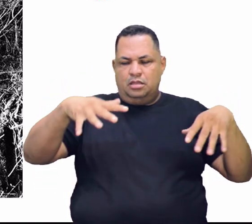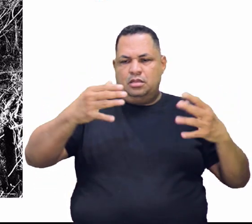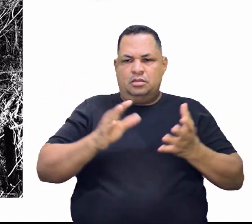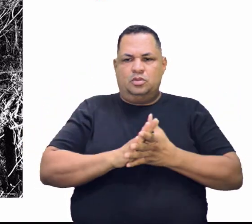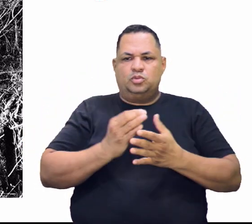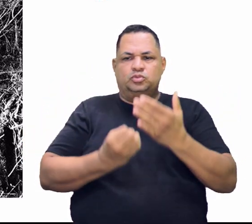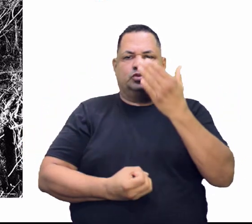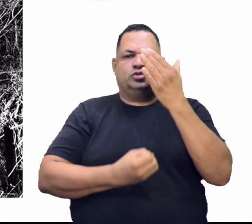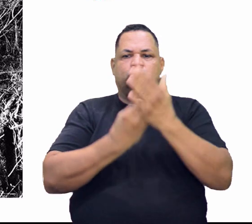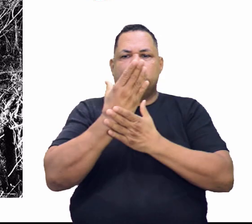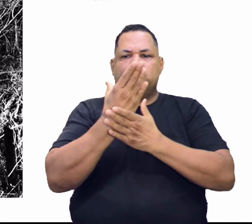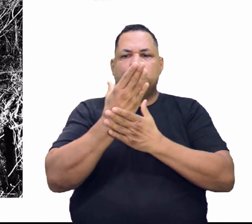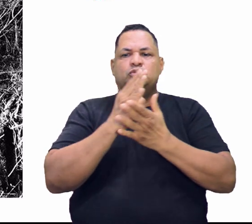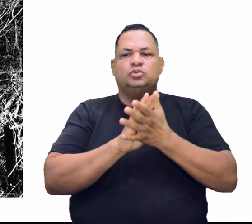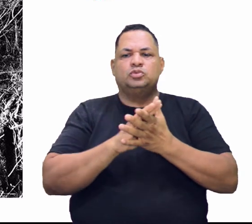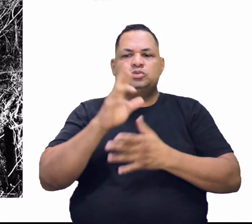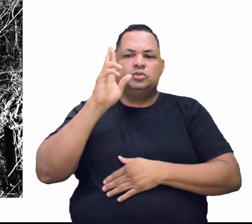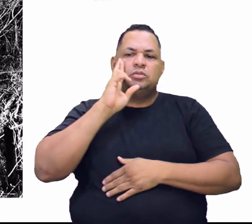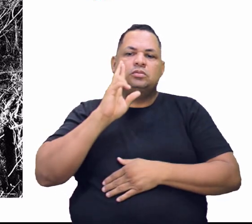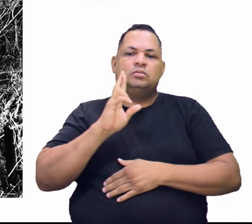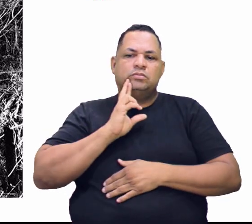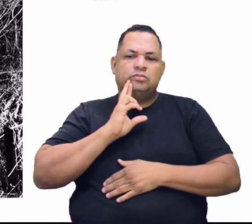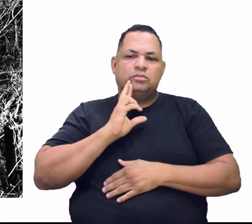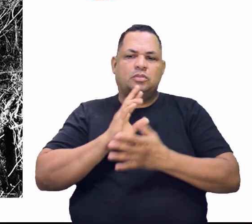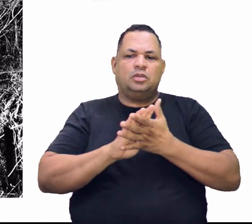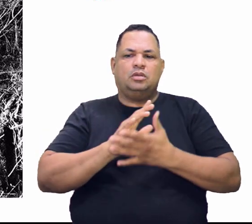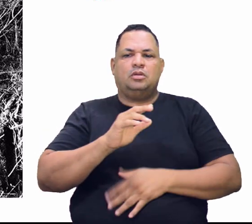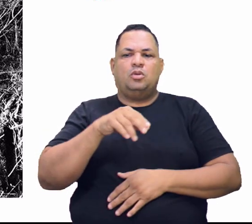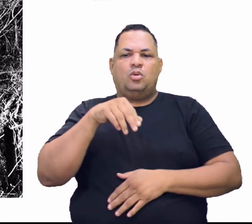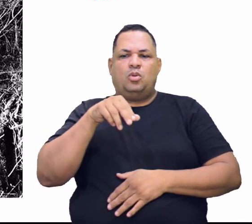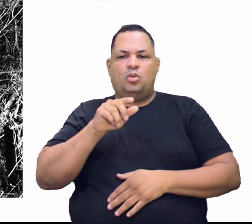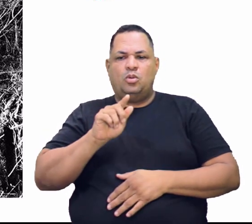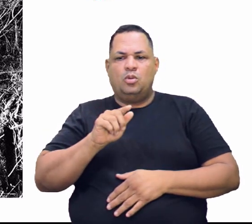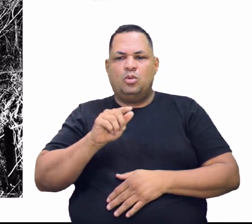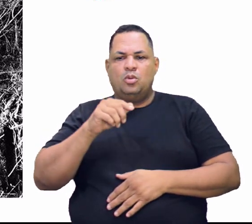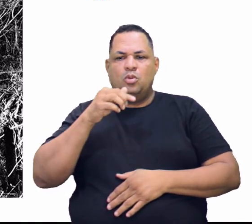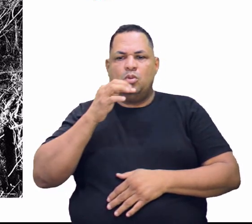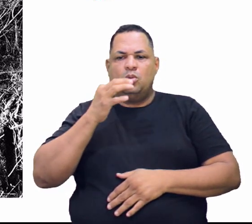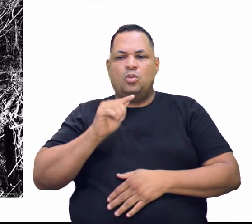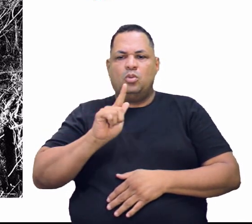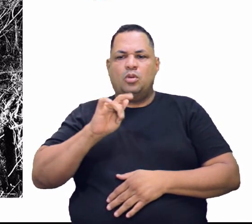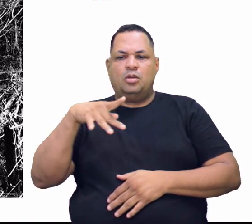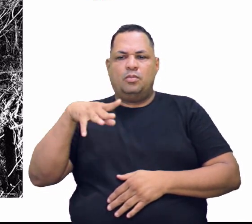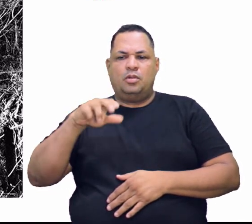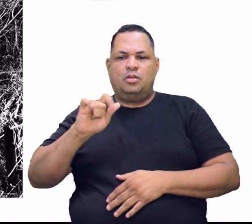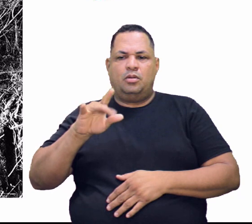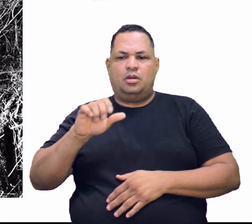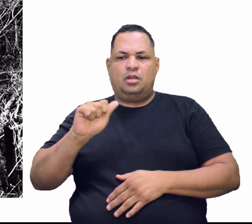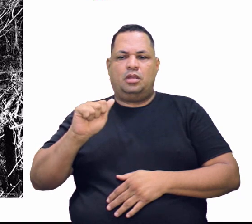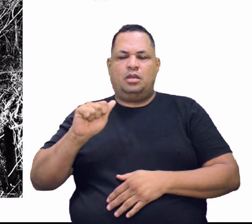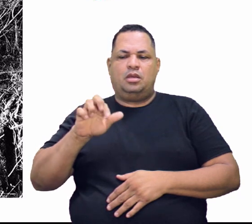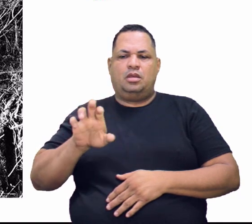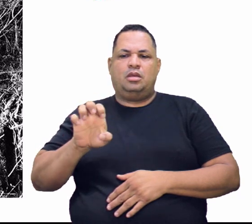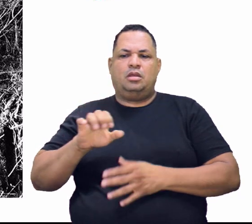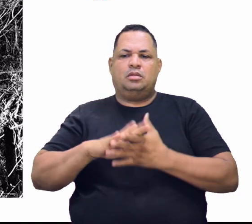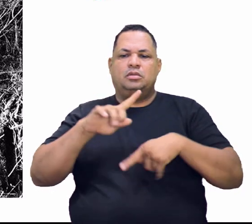Amazonas e cria o território federal do Guaporé. que depois vai se